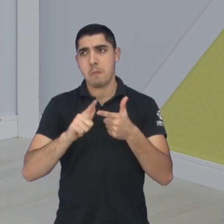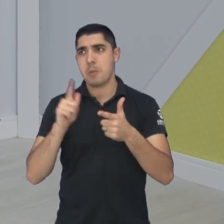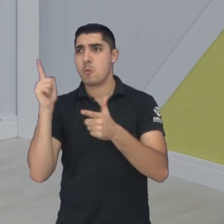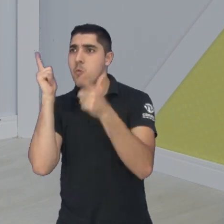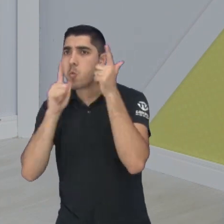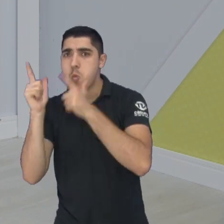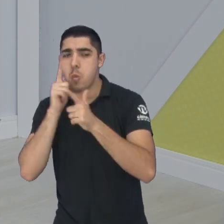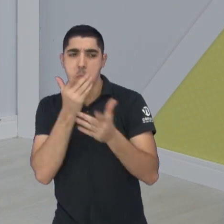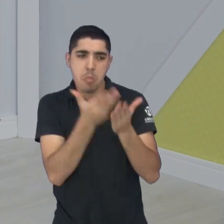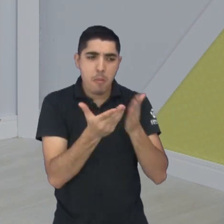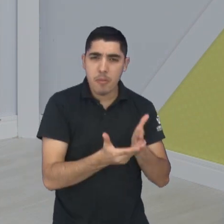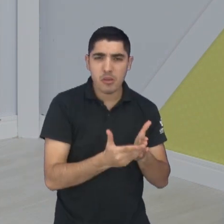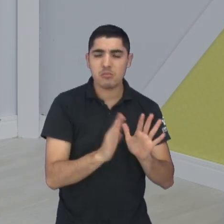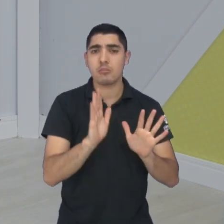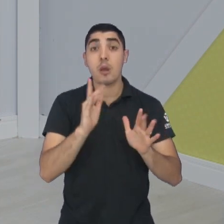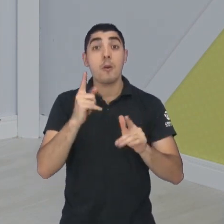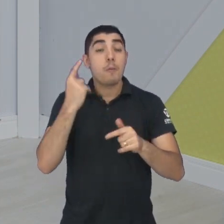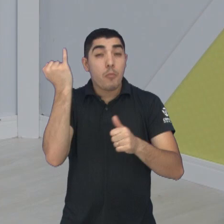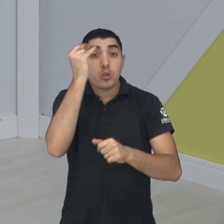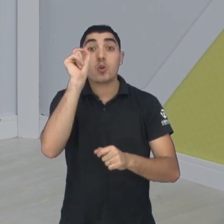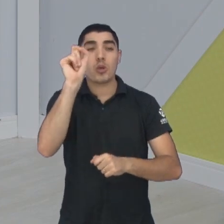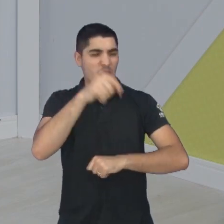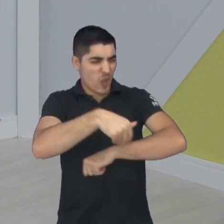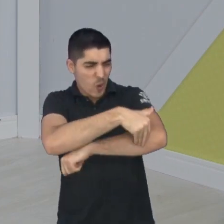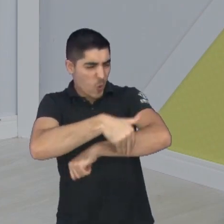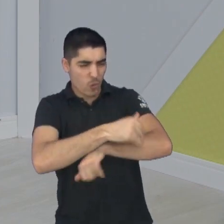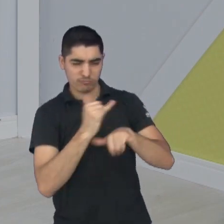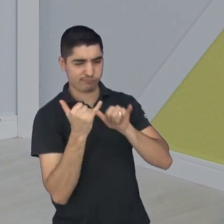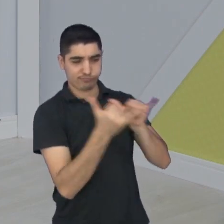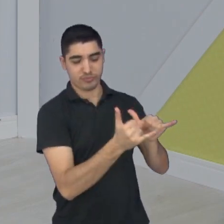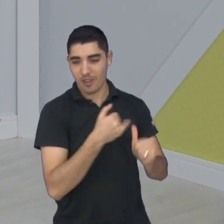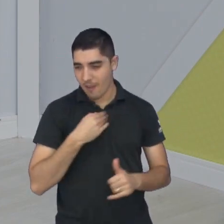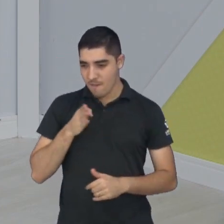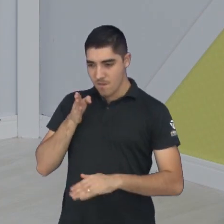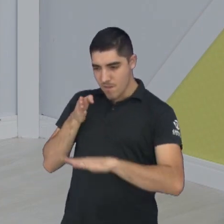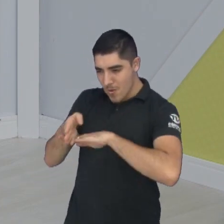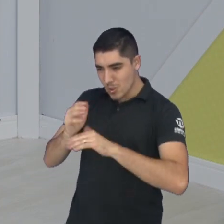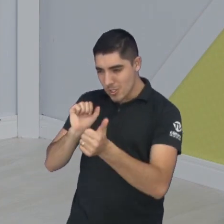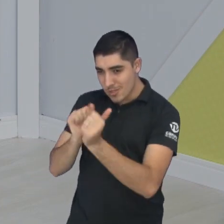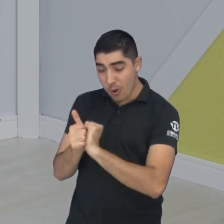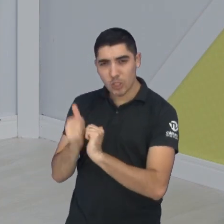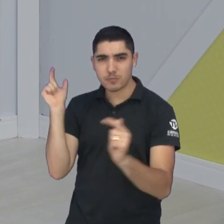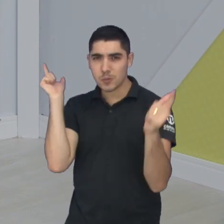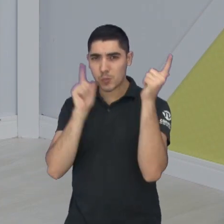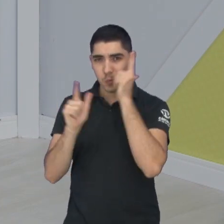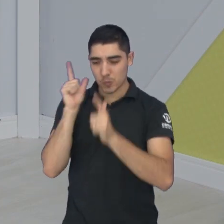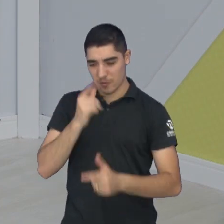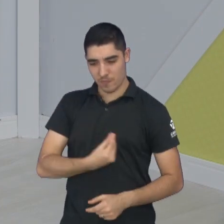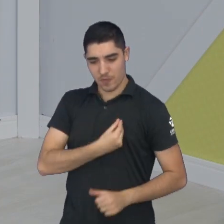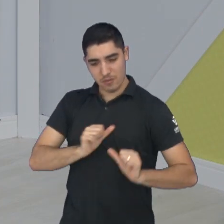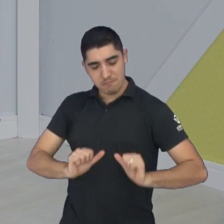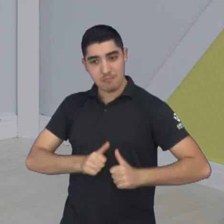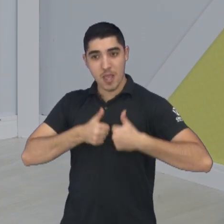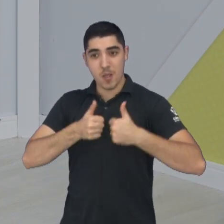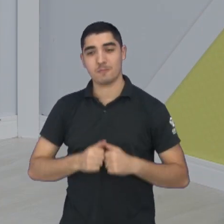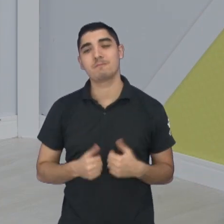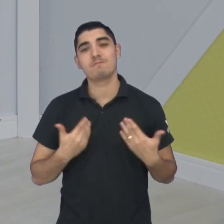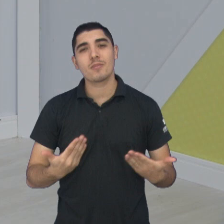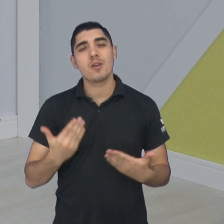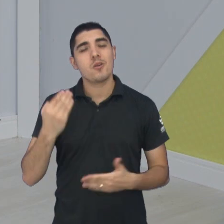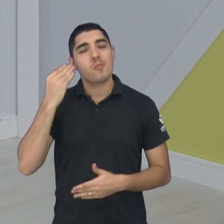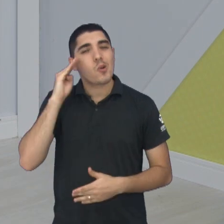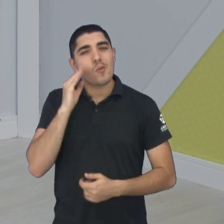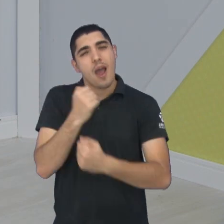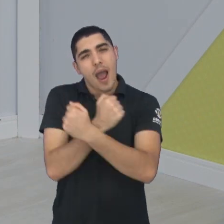conquistados, o importante é tirar a molecada da rua e botar para praticar esporte, que só tem a ganhar com o esporte, tá certo? Brunão, grande abraço